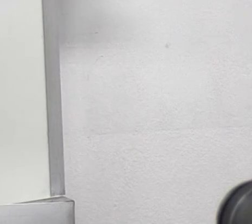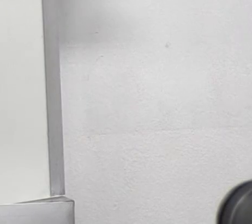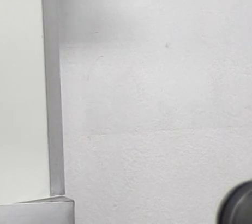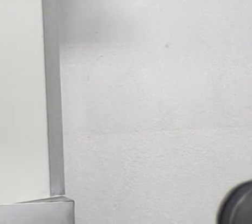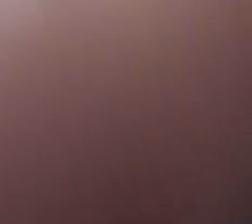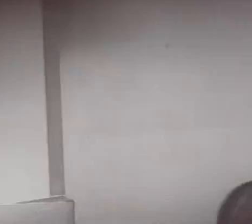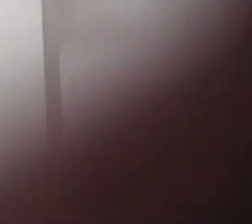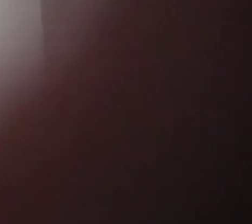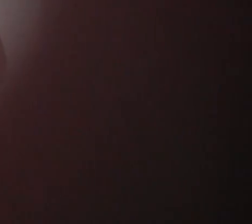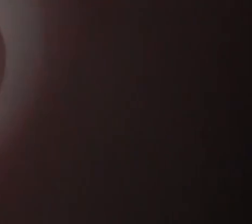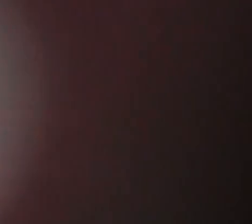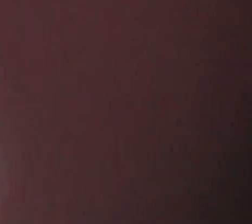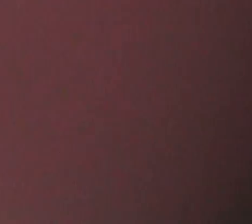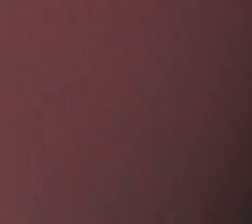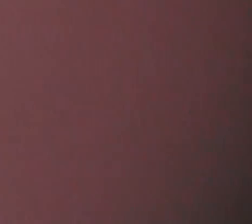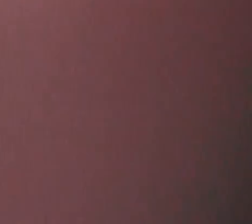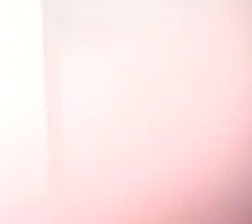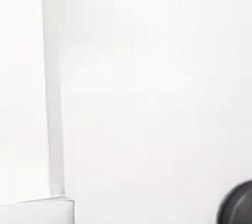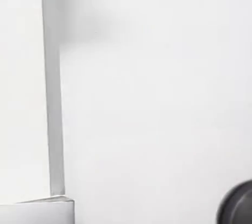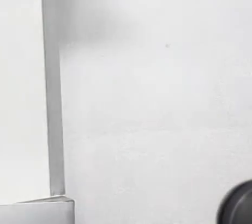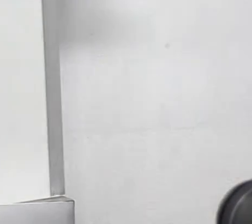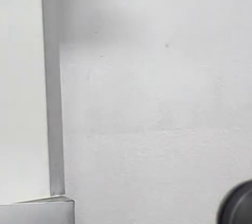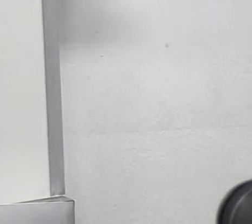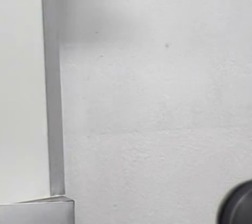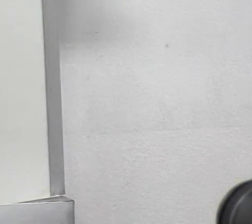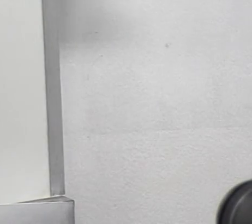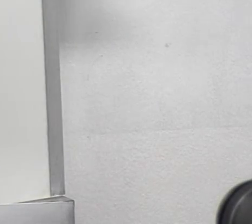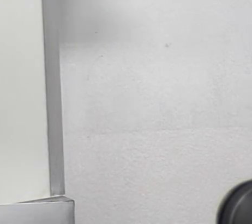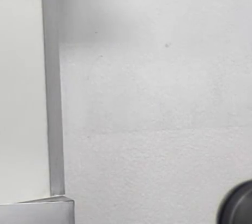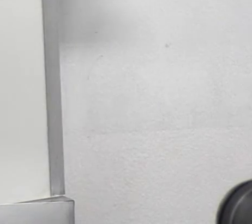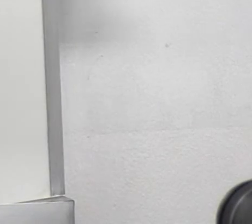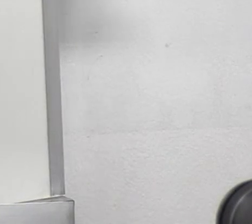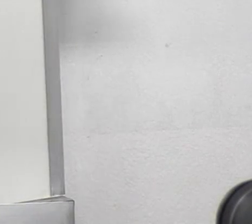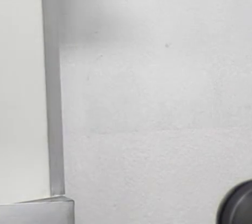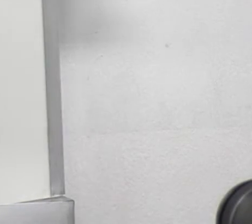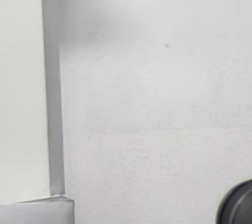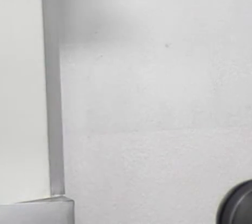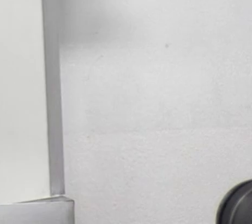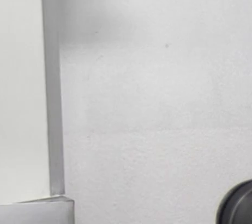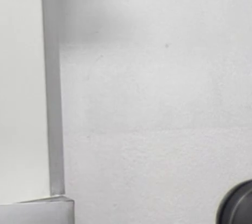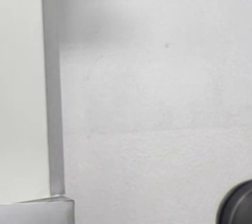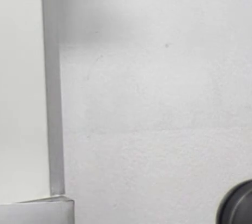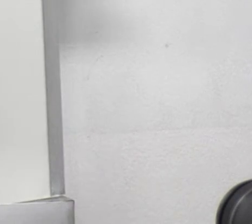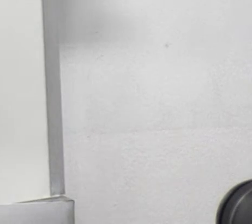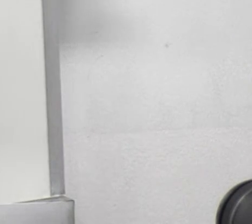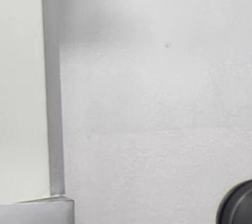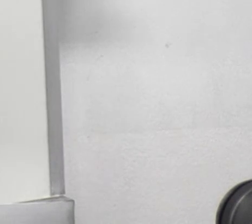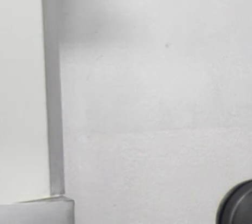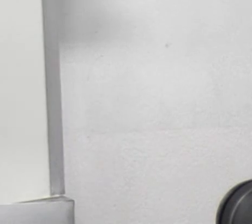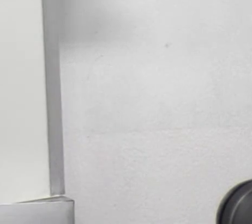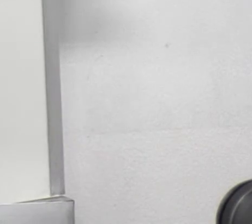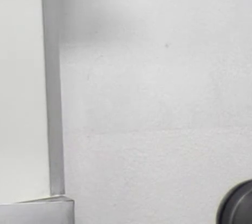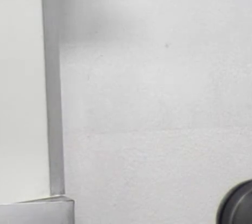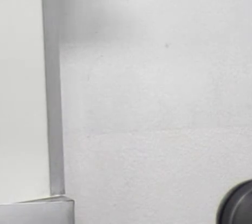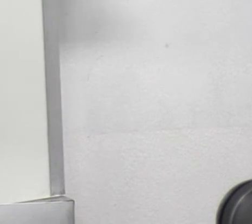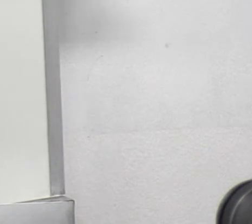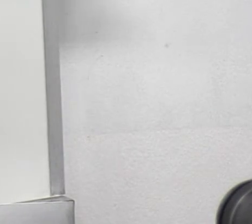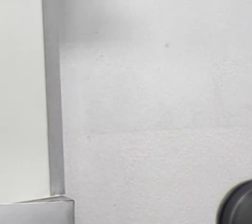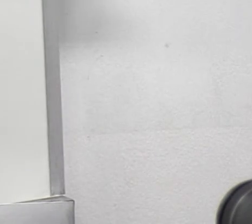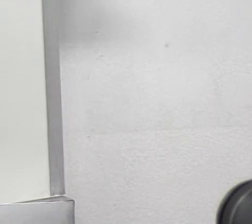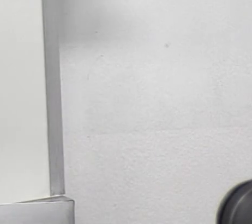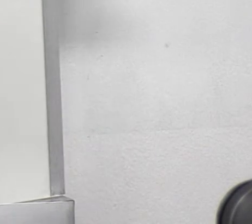eu quero falar, sim, eles todos são surdos e que na sala tem alunos surdos e tem alunos que